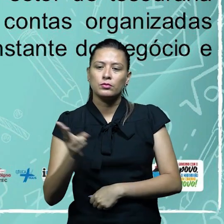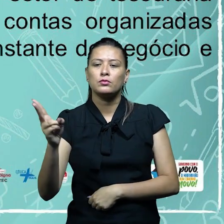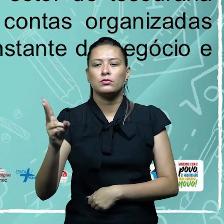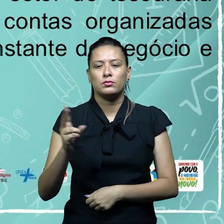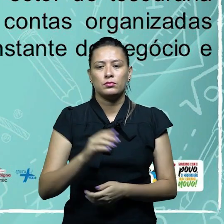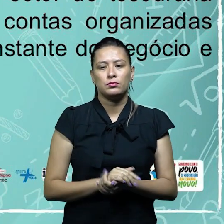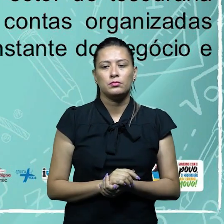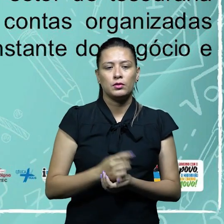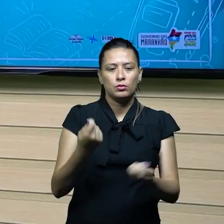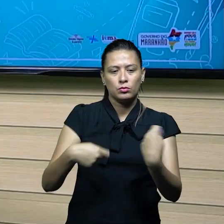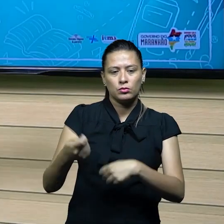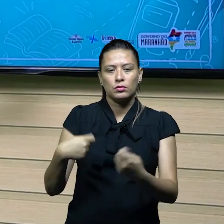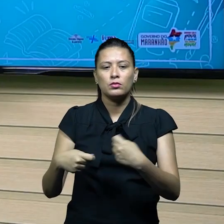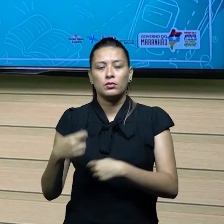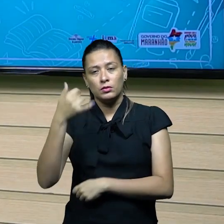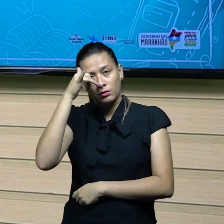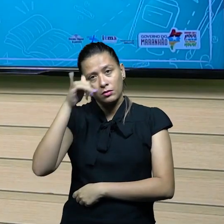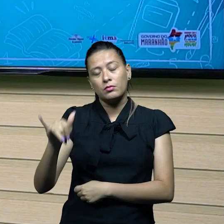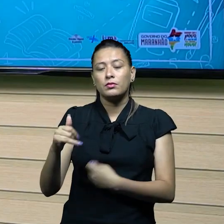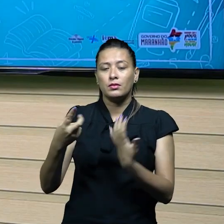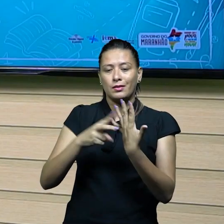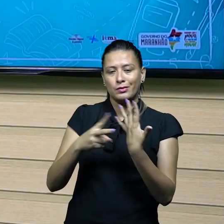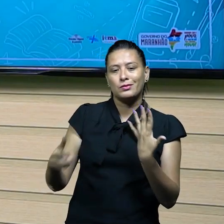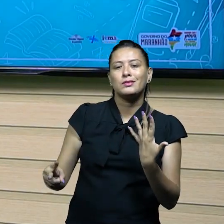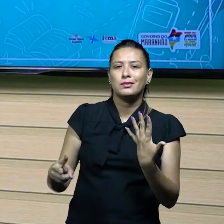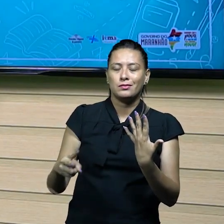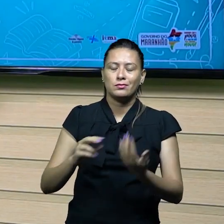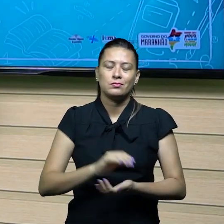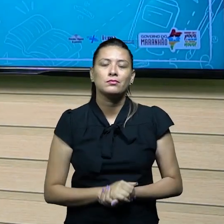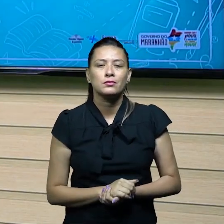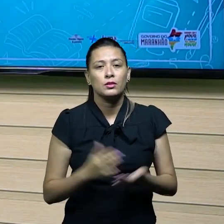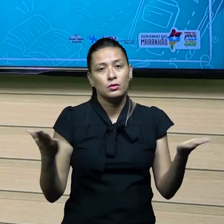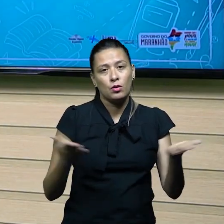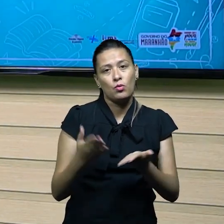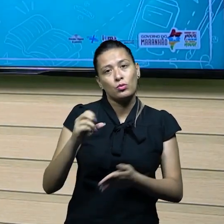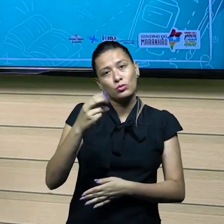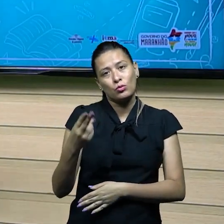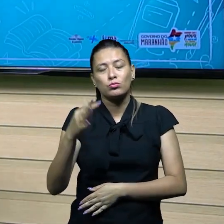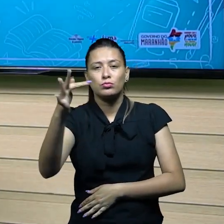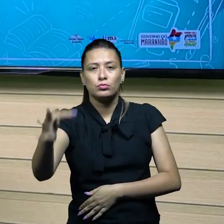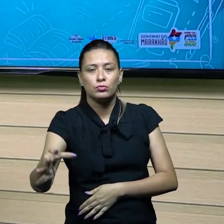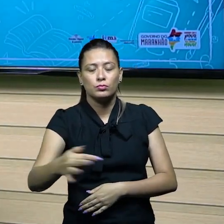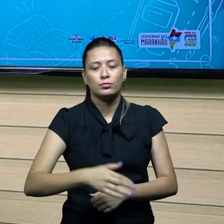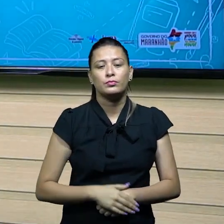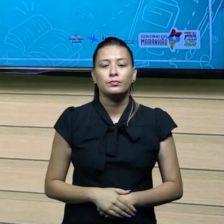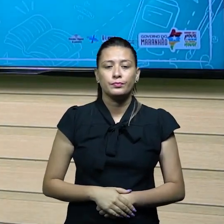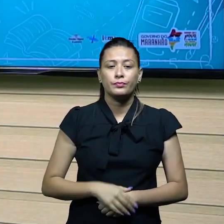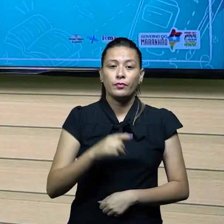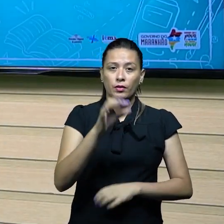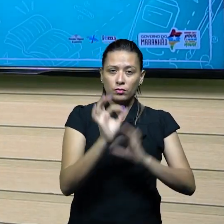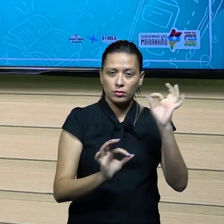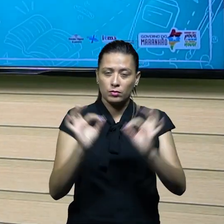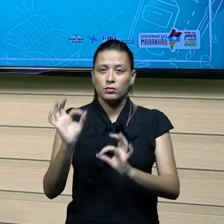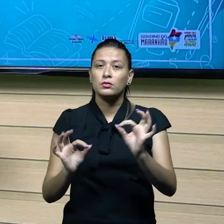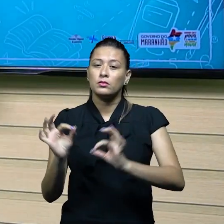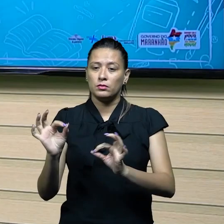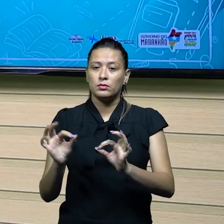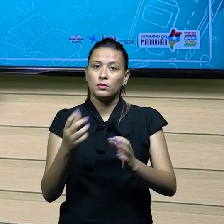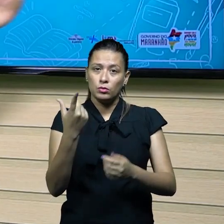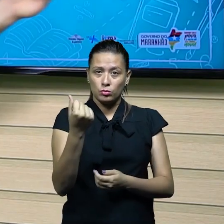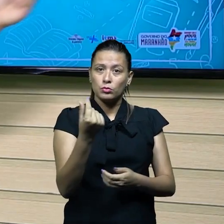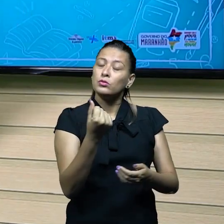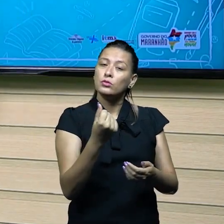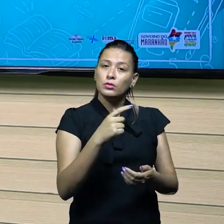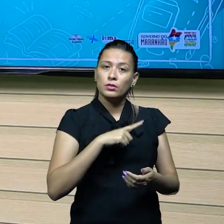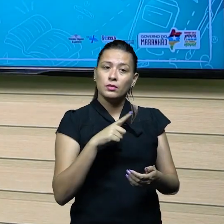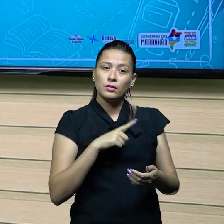a curto e longo prazo. Então eu tenho esse controle da tesouraria, do meu fluxo de caixa, onde ele vai me garantir, a partir do momento que eu controlo muito bem feito, eu